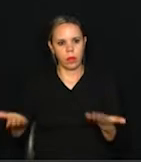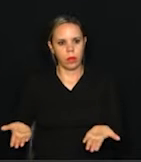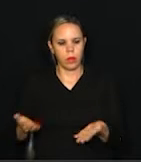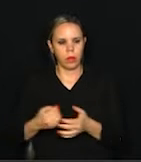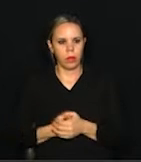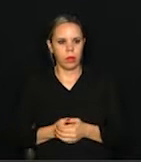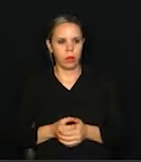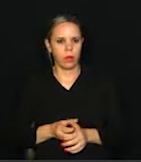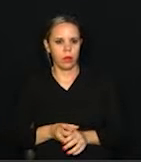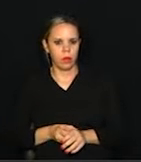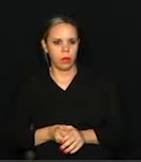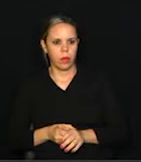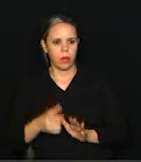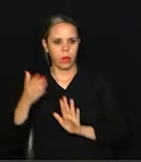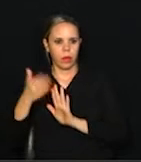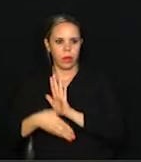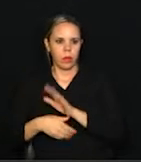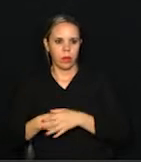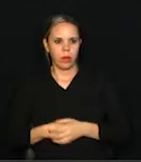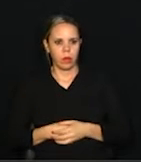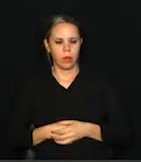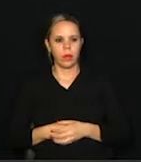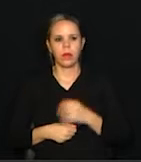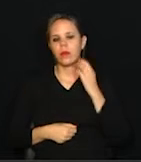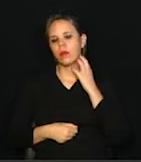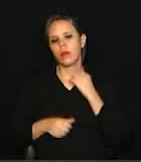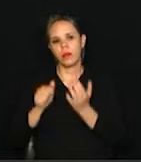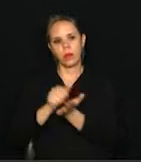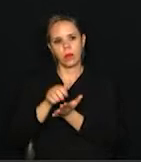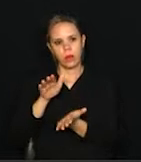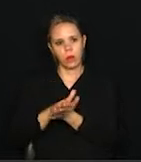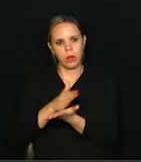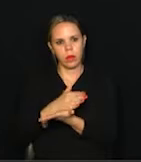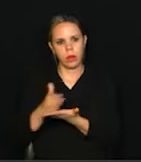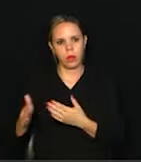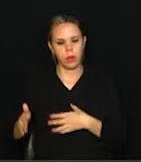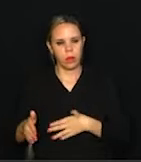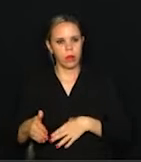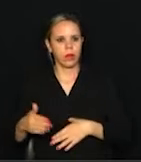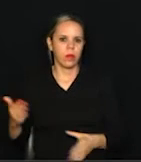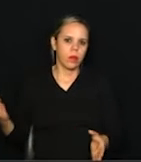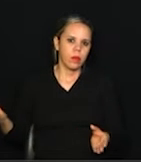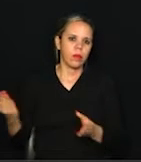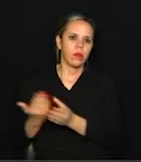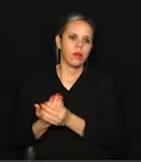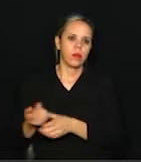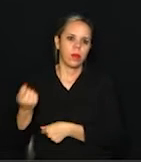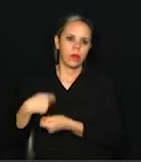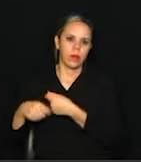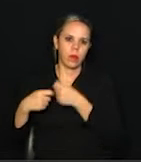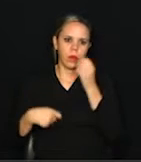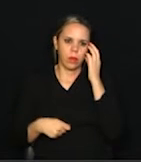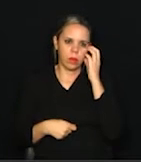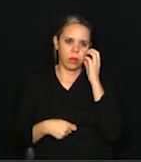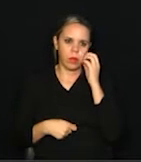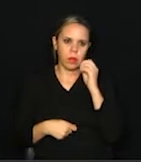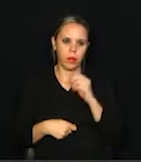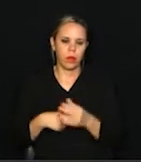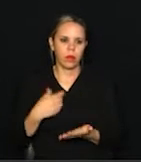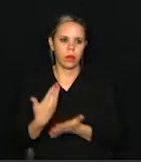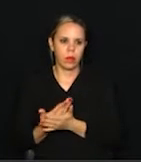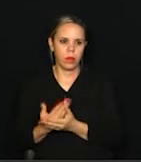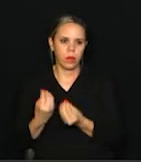dessa constatação, essa multa começa a ser processada administrativamente até